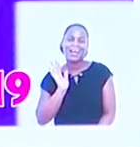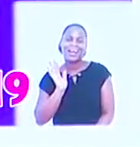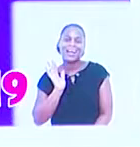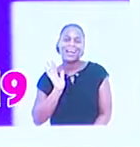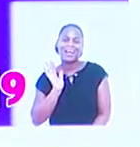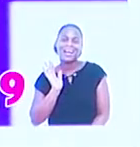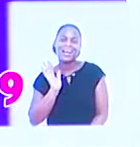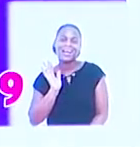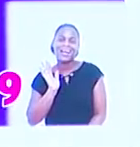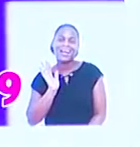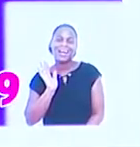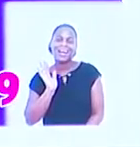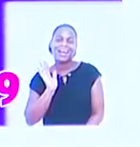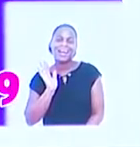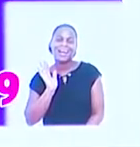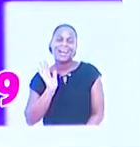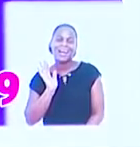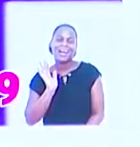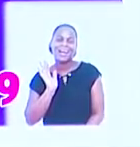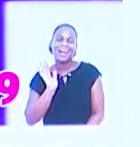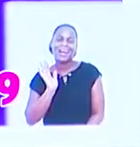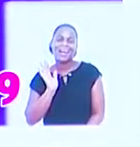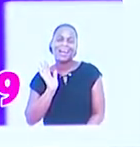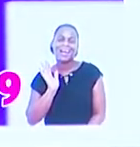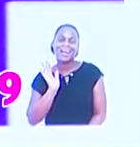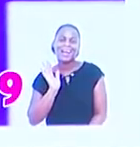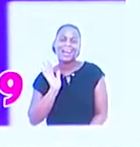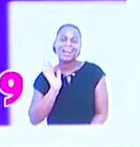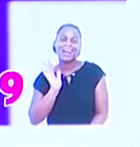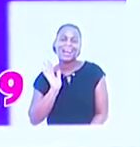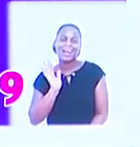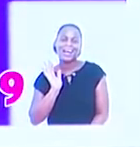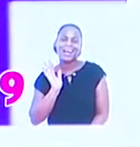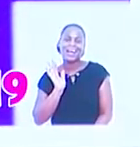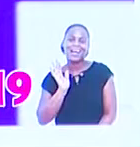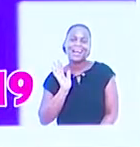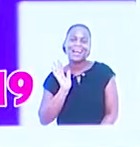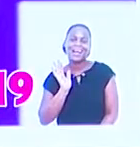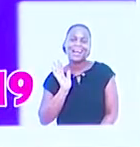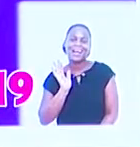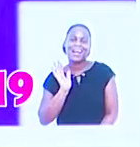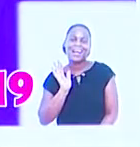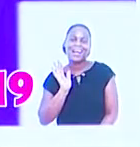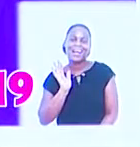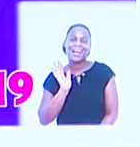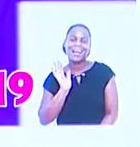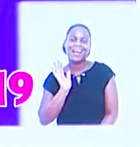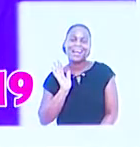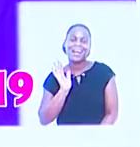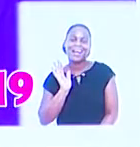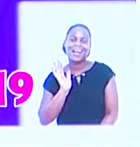com essa doença da convide isso mesmo agora atenção quero ver se perceberam